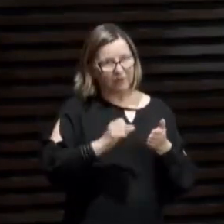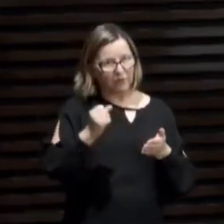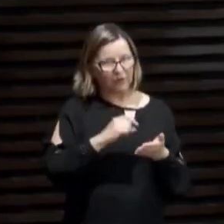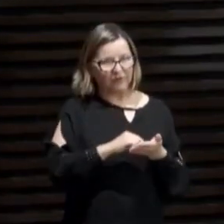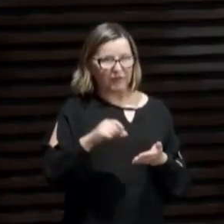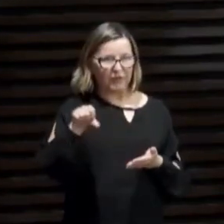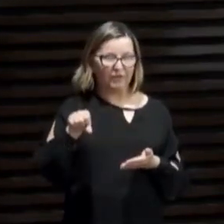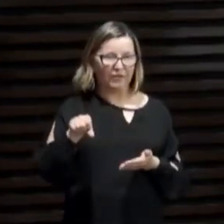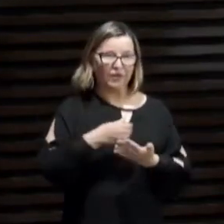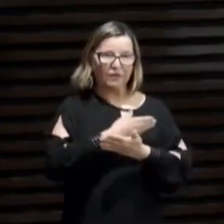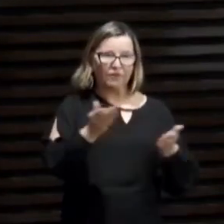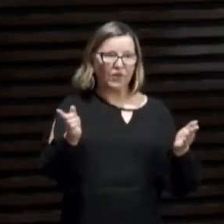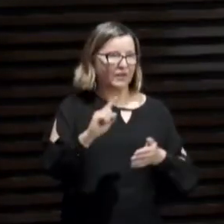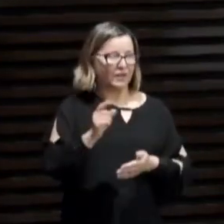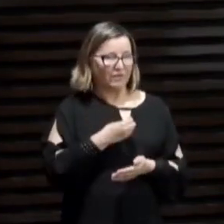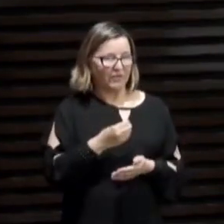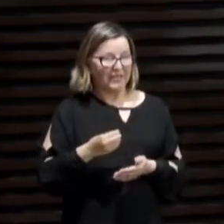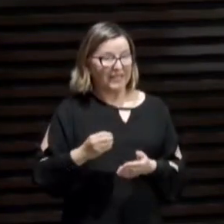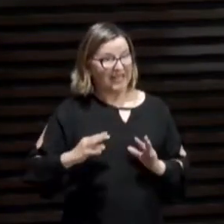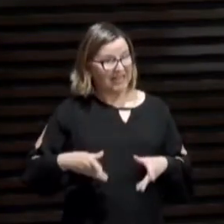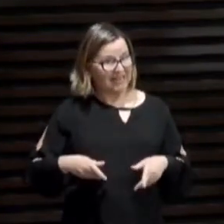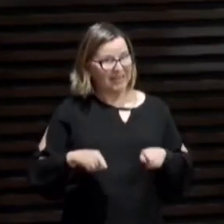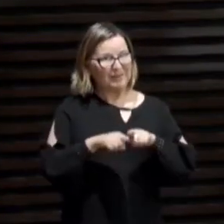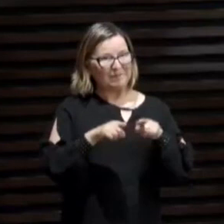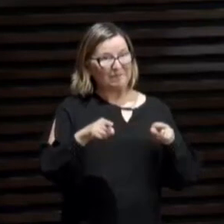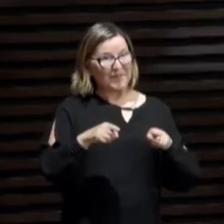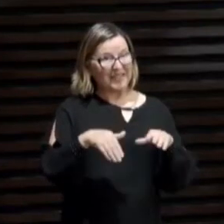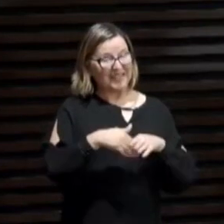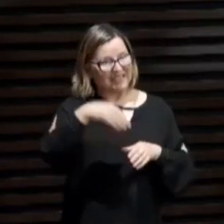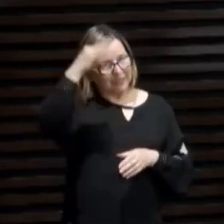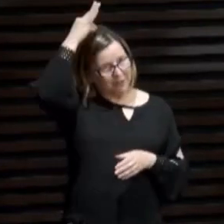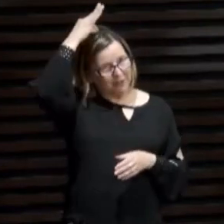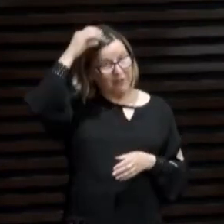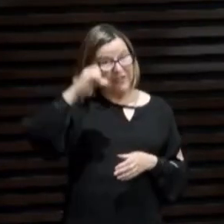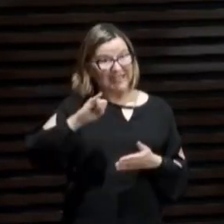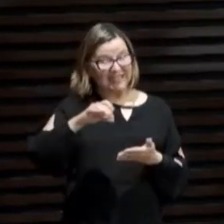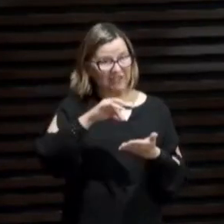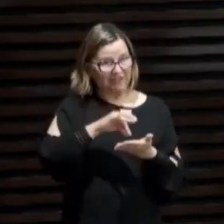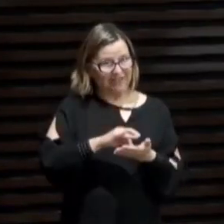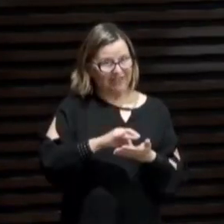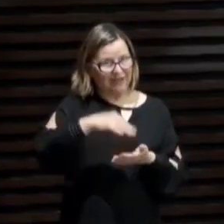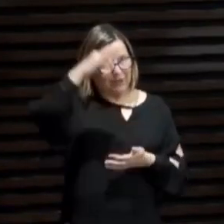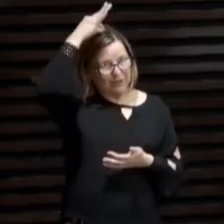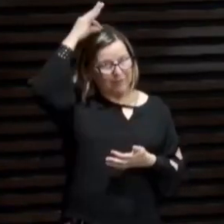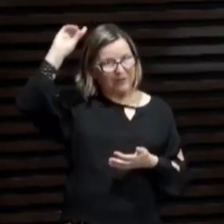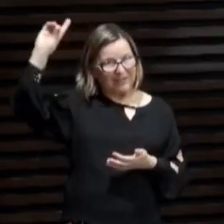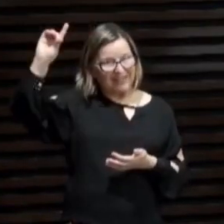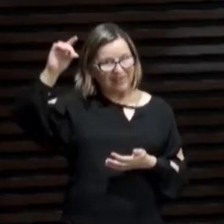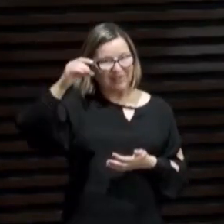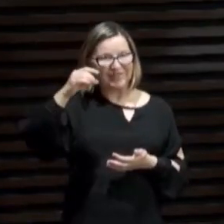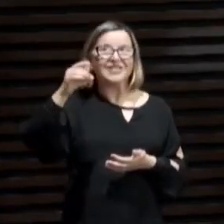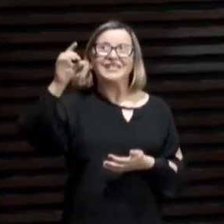não estáis na carne, mas no Espírito, se de fato o Espírito de Deus habita